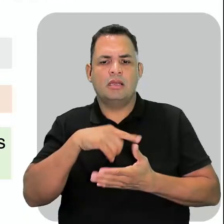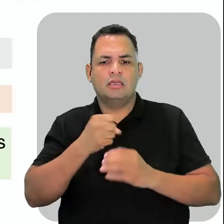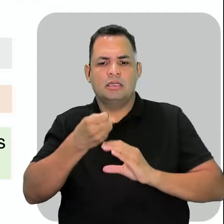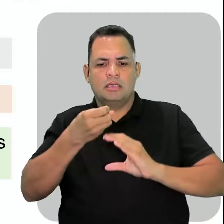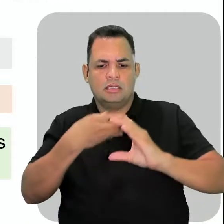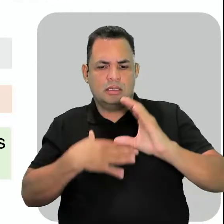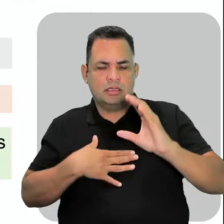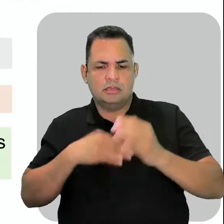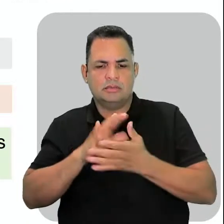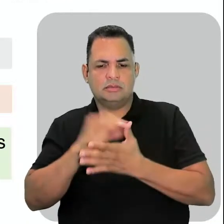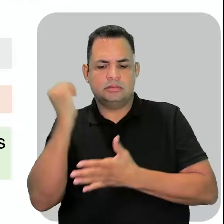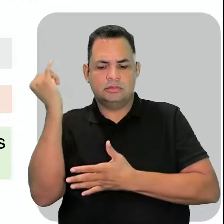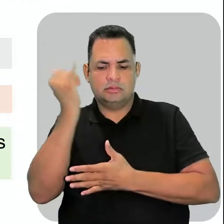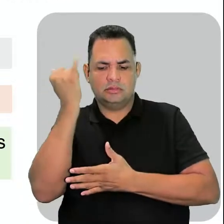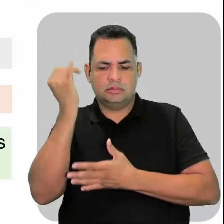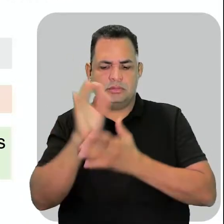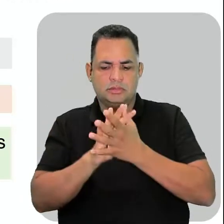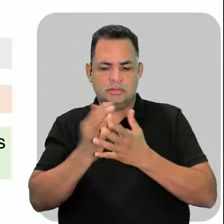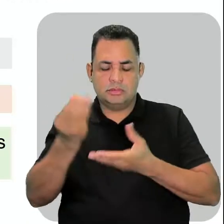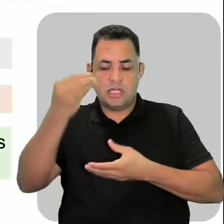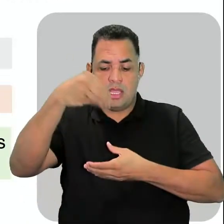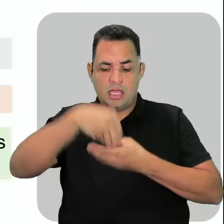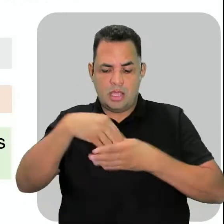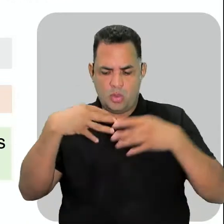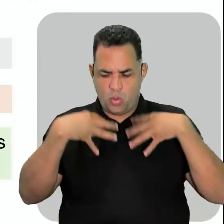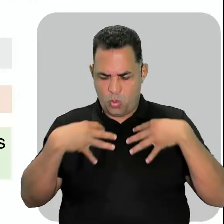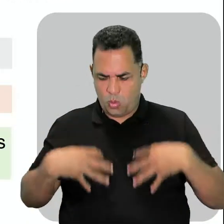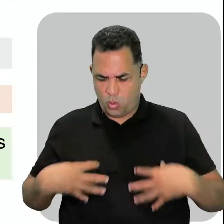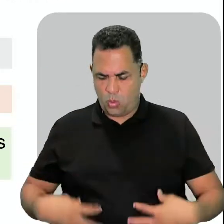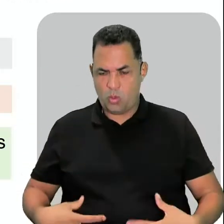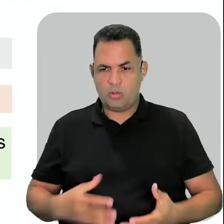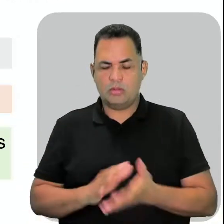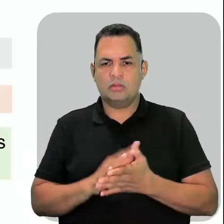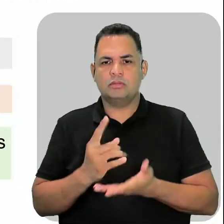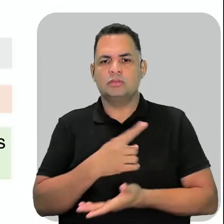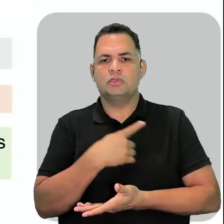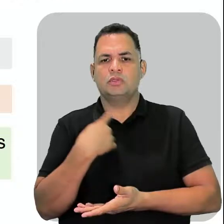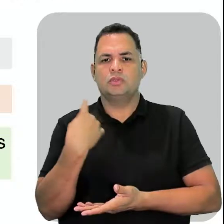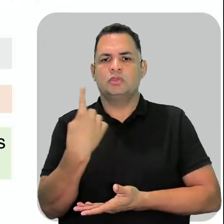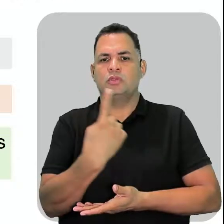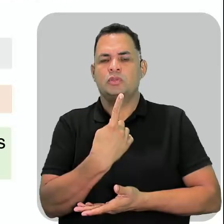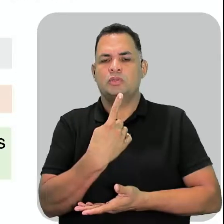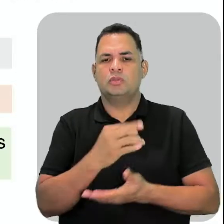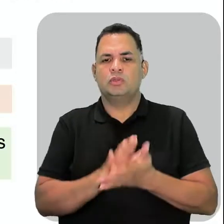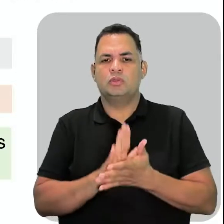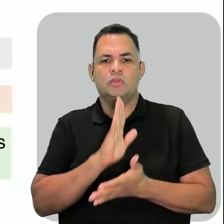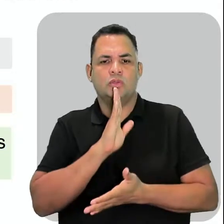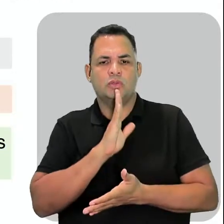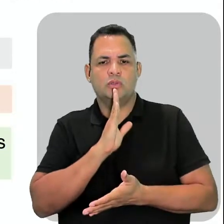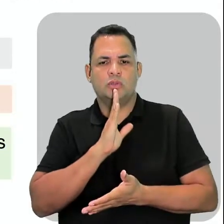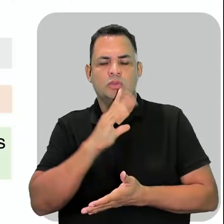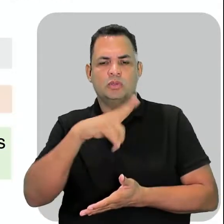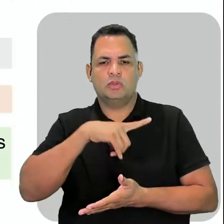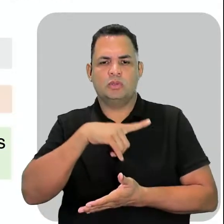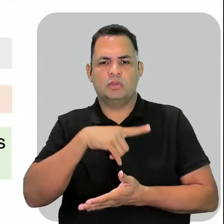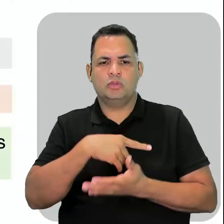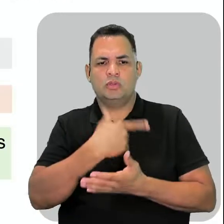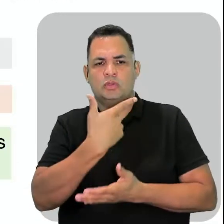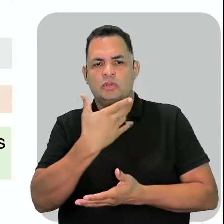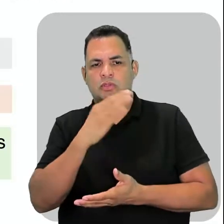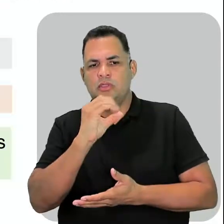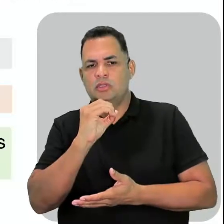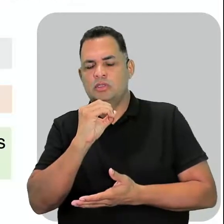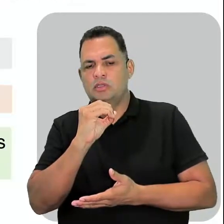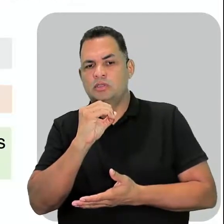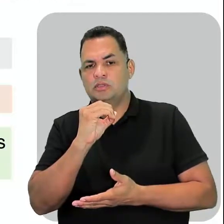funções importantíssimas no nosso organismo. Então, nós conhecemos que existem 20